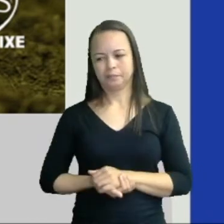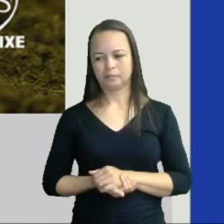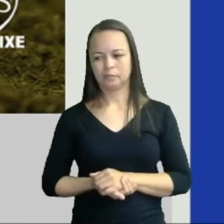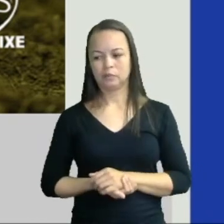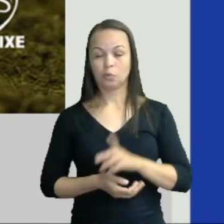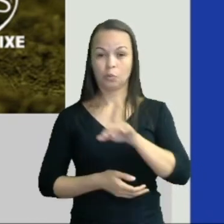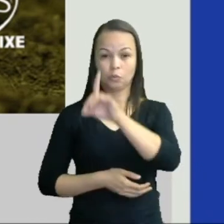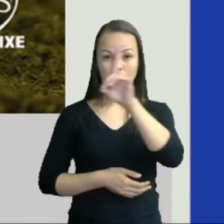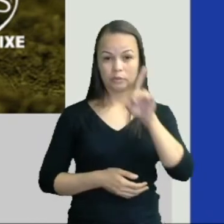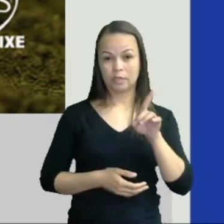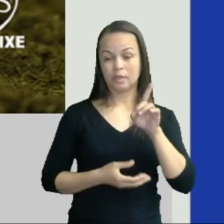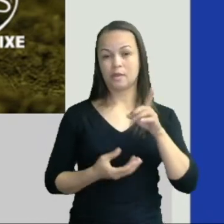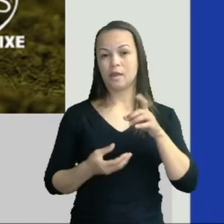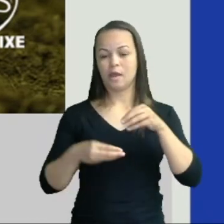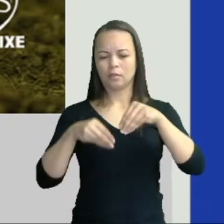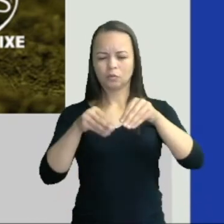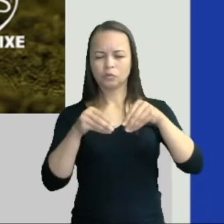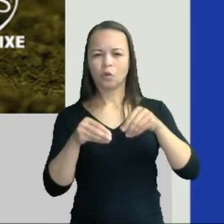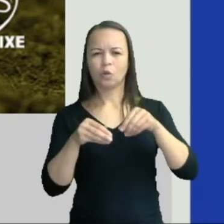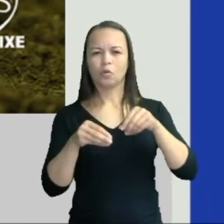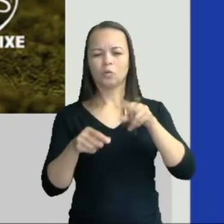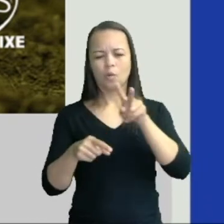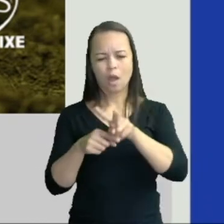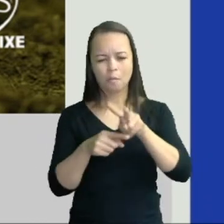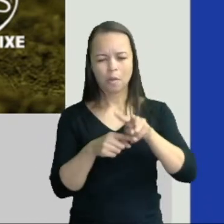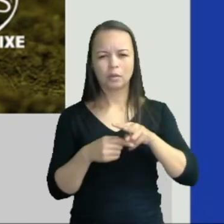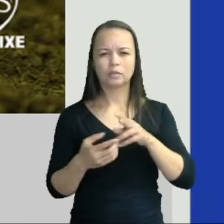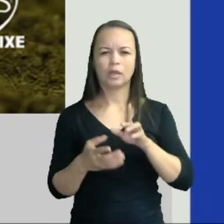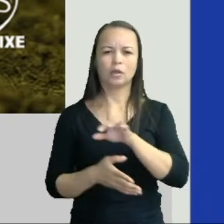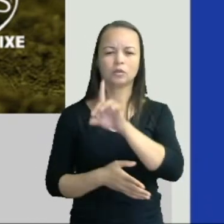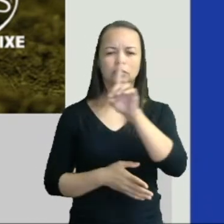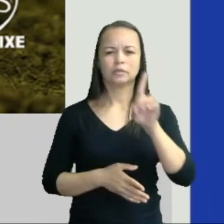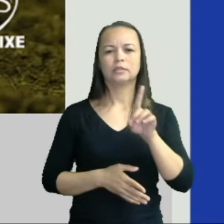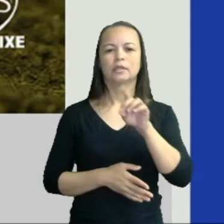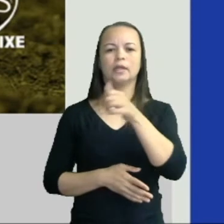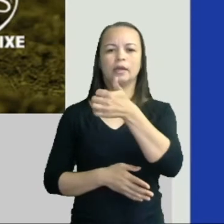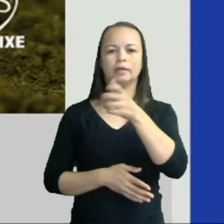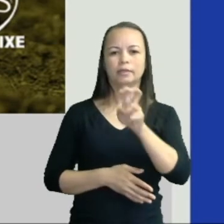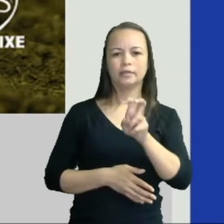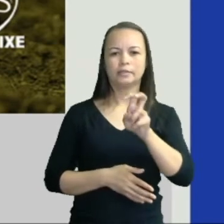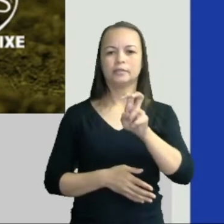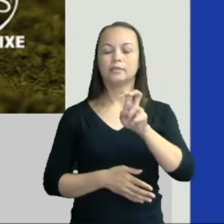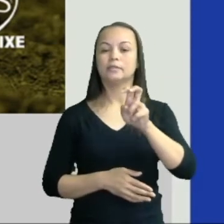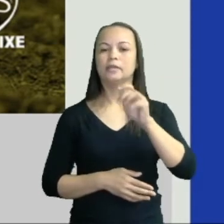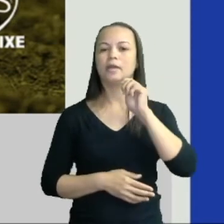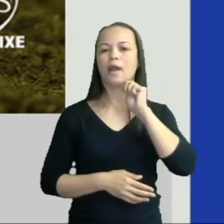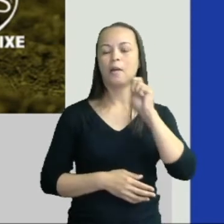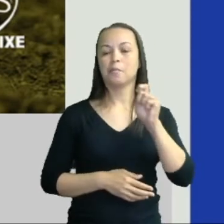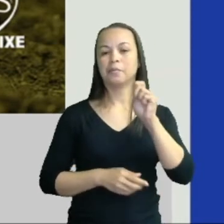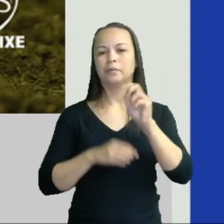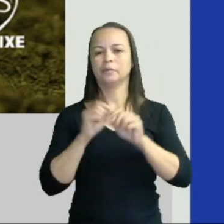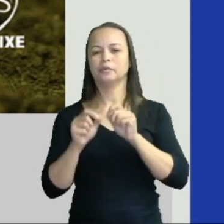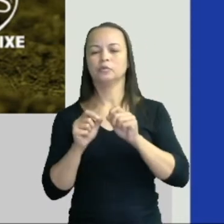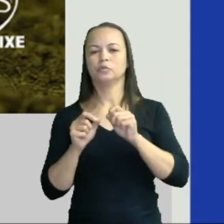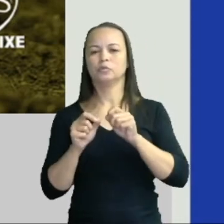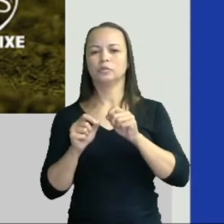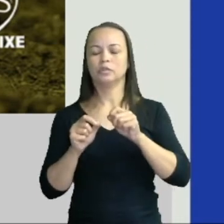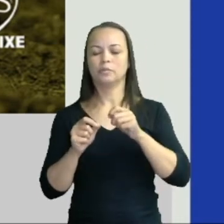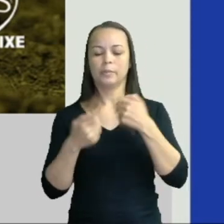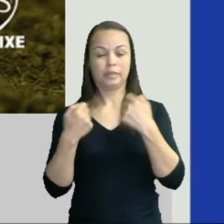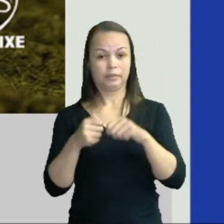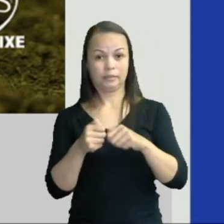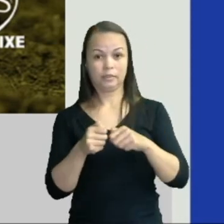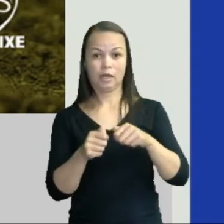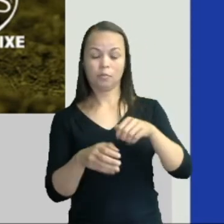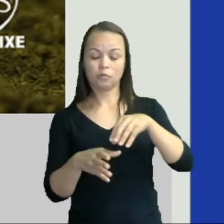do Solo, né, da conservação do solo, é comemorado no dia 15 de abril. Tudo o que precisamos vem dele, então